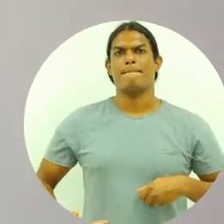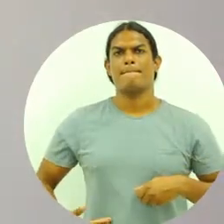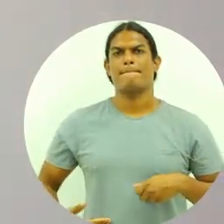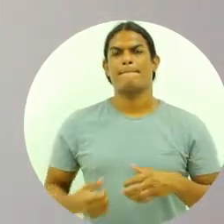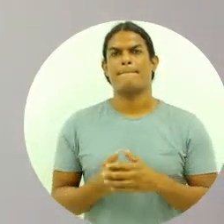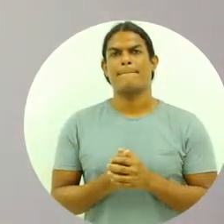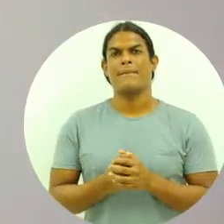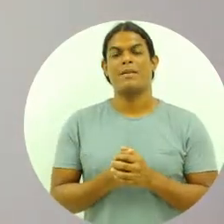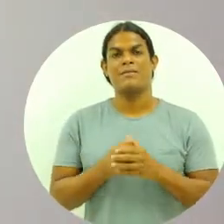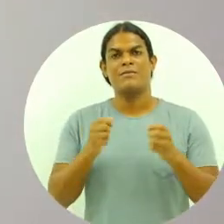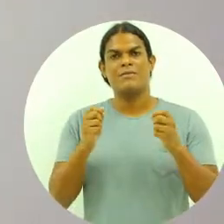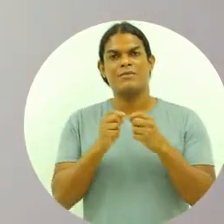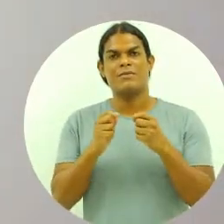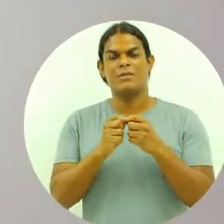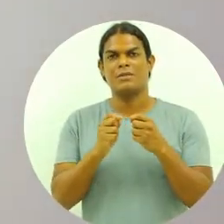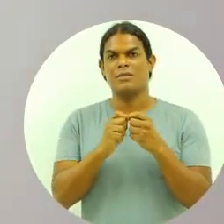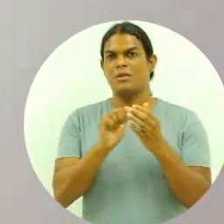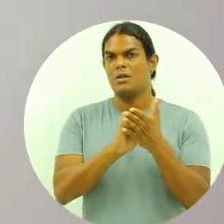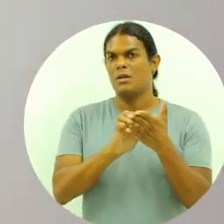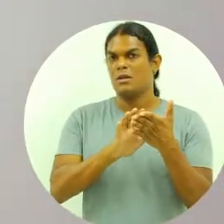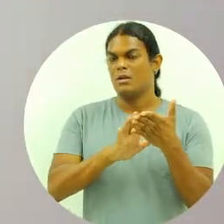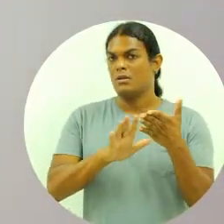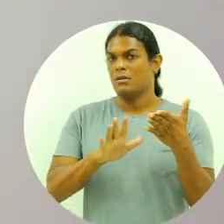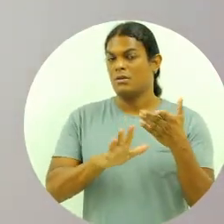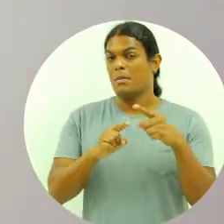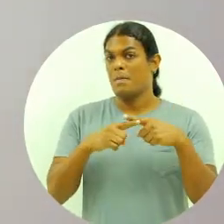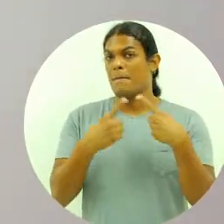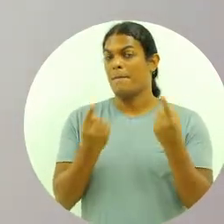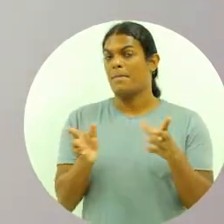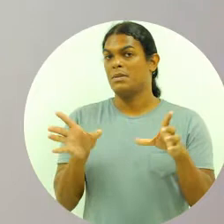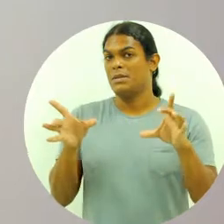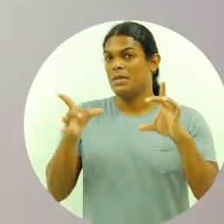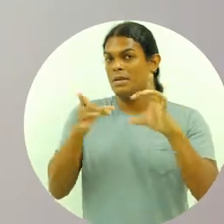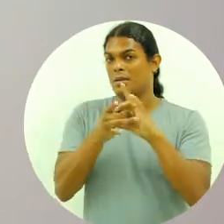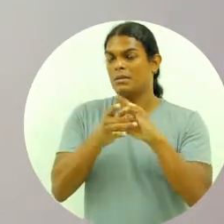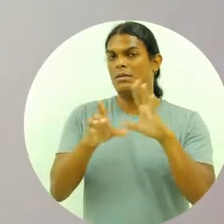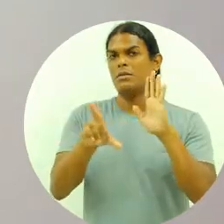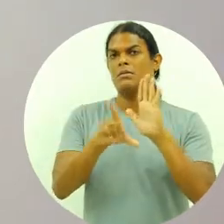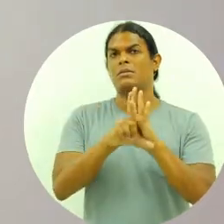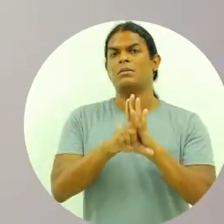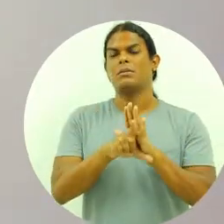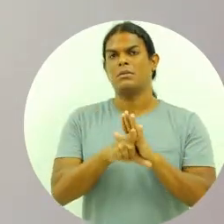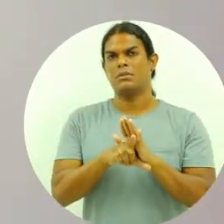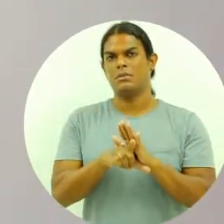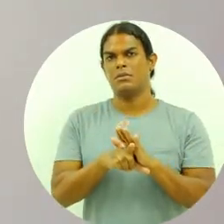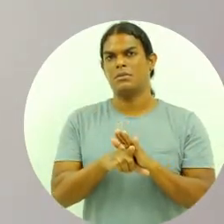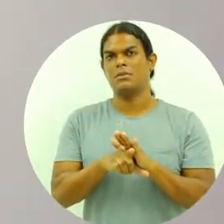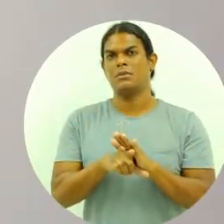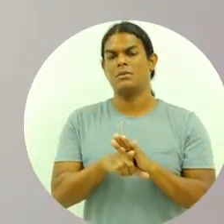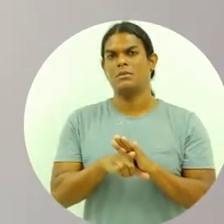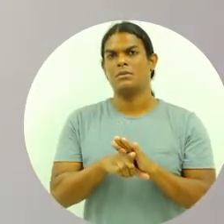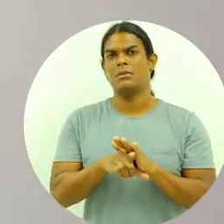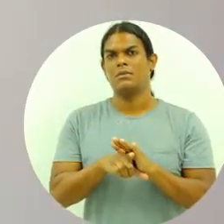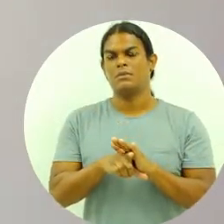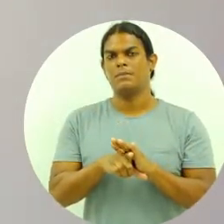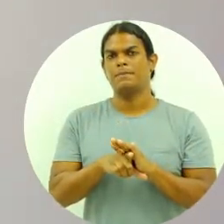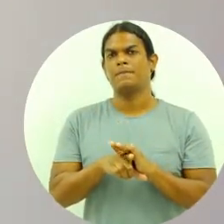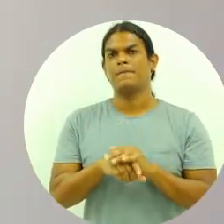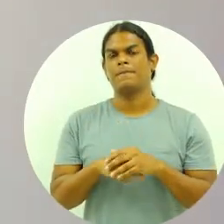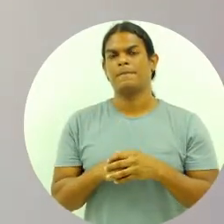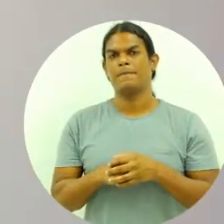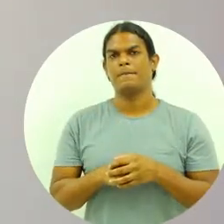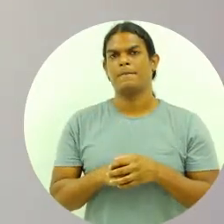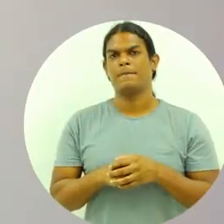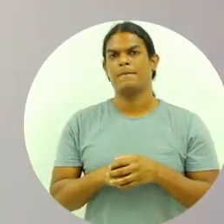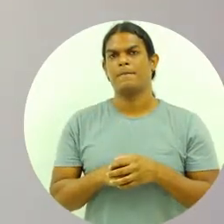atos, mas notadamente vinculados à lei. Ou seja, tanto a forma quanto o conteúdo